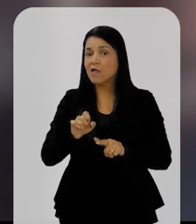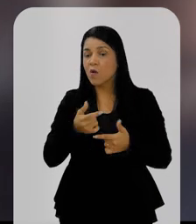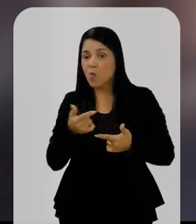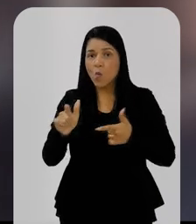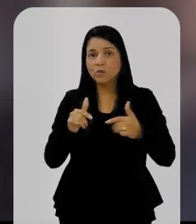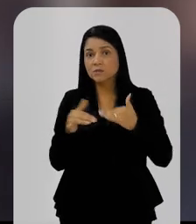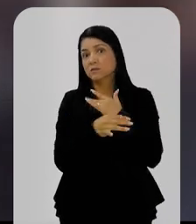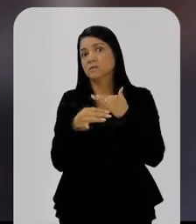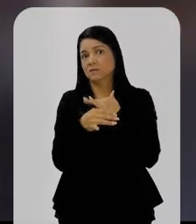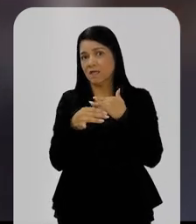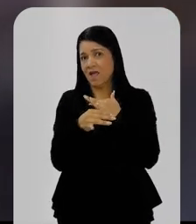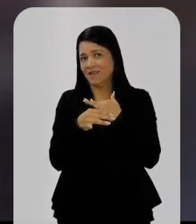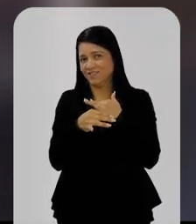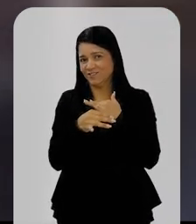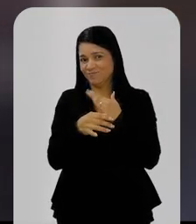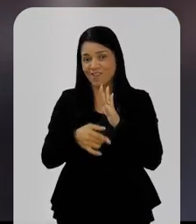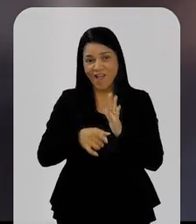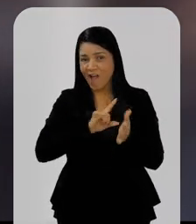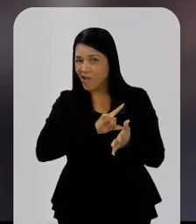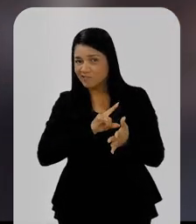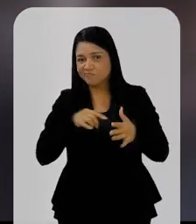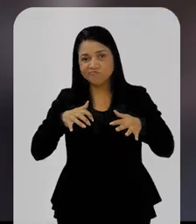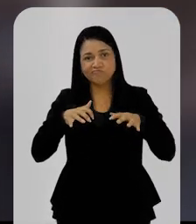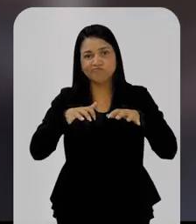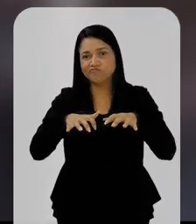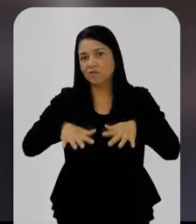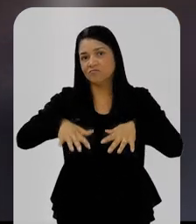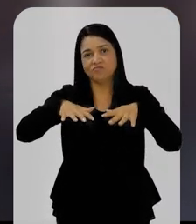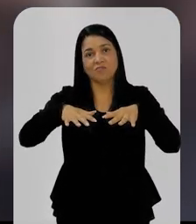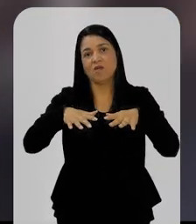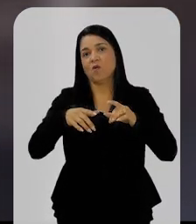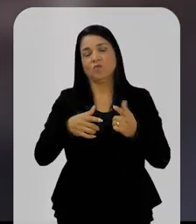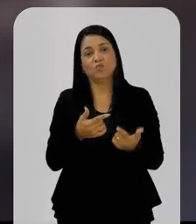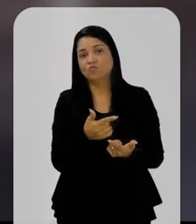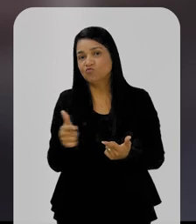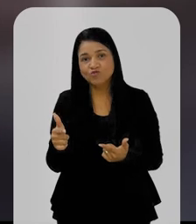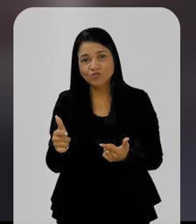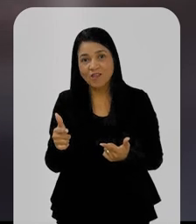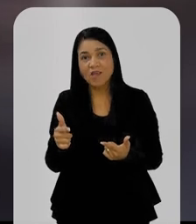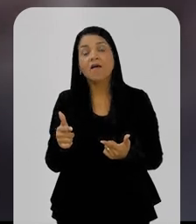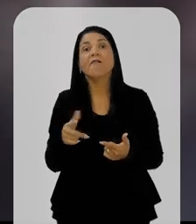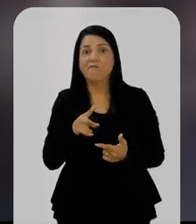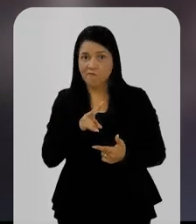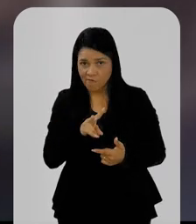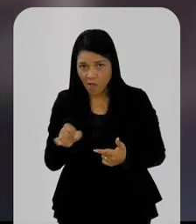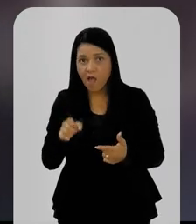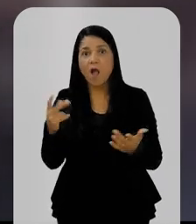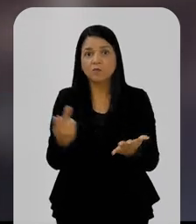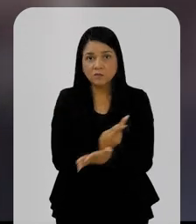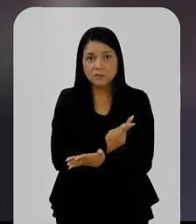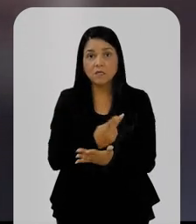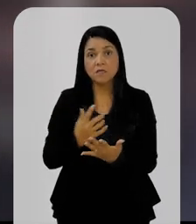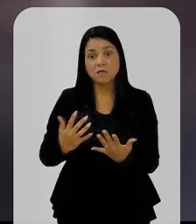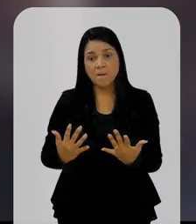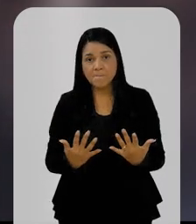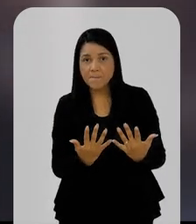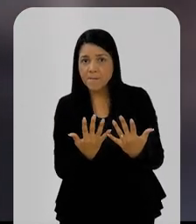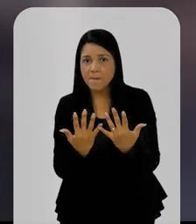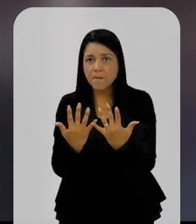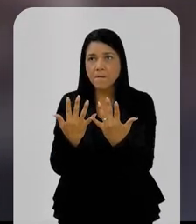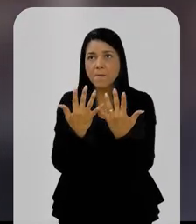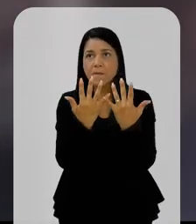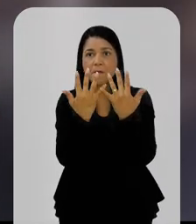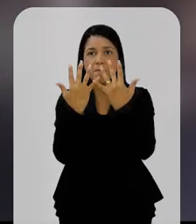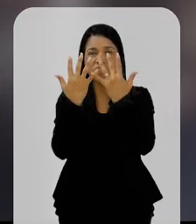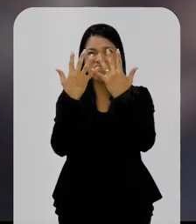outras situações que até então a água não chegava com tanta frequência. E nós vamos ver chegar. E as precipitações acumuladas de cargas